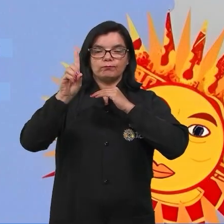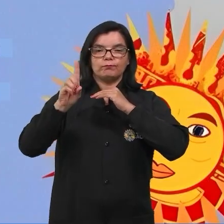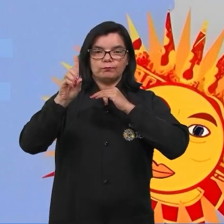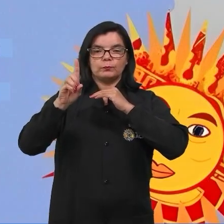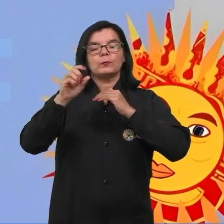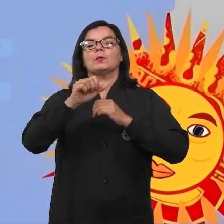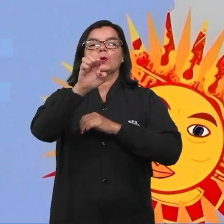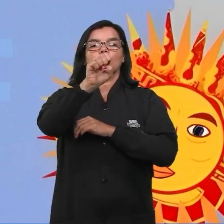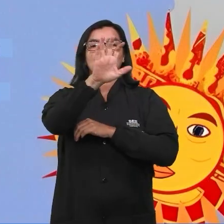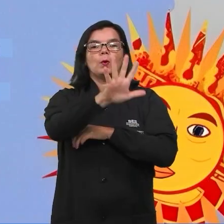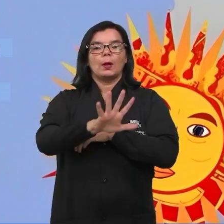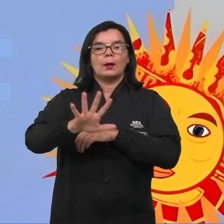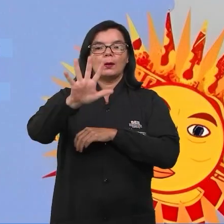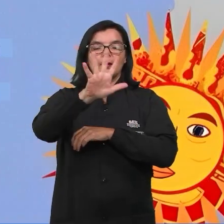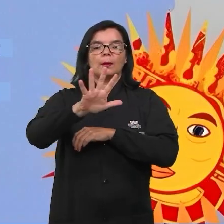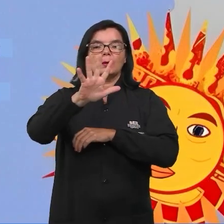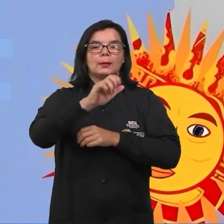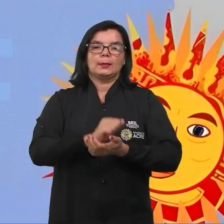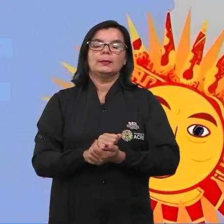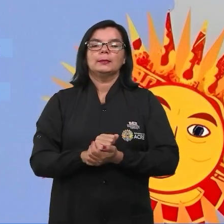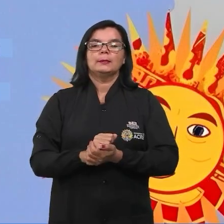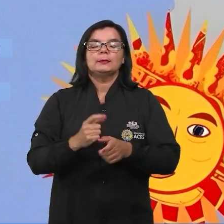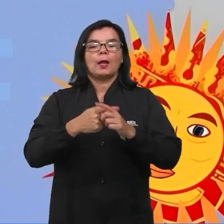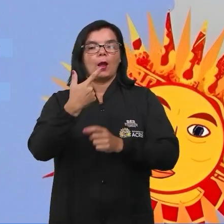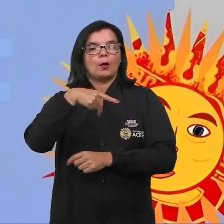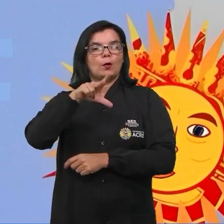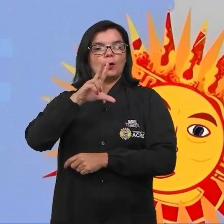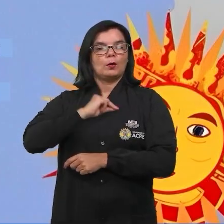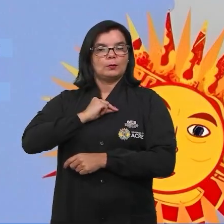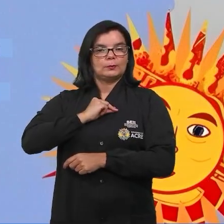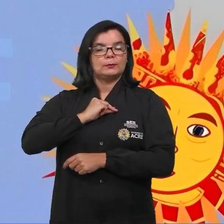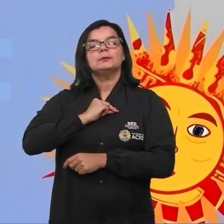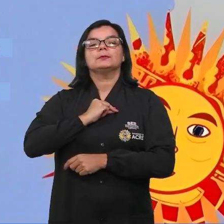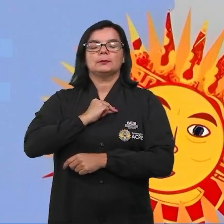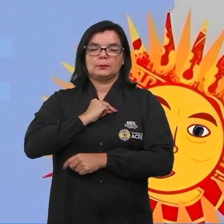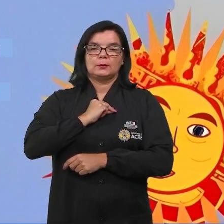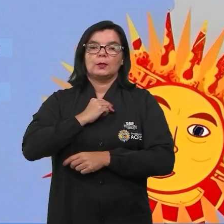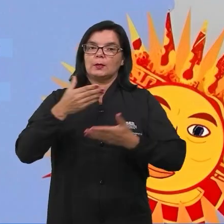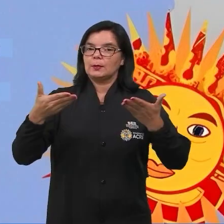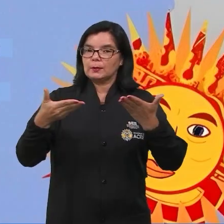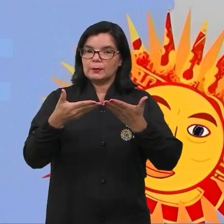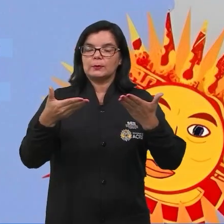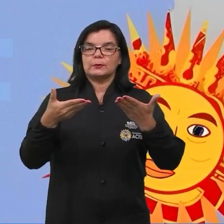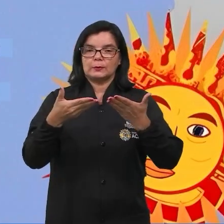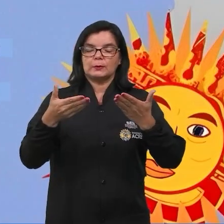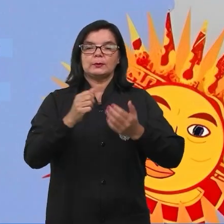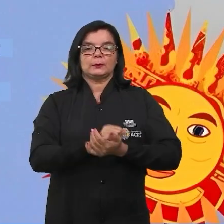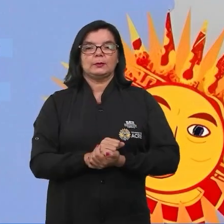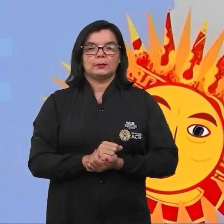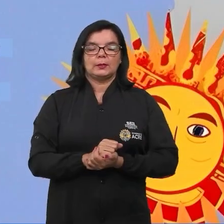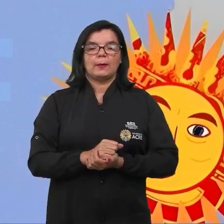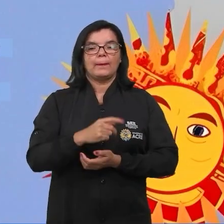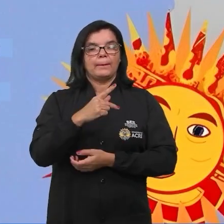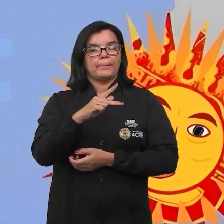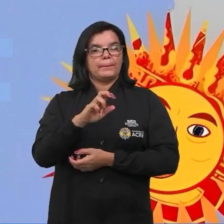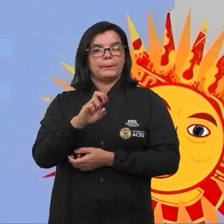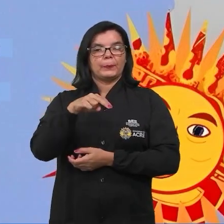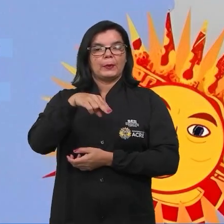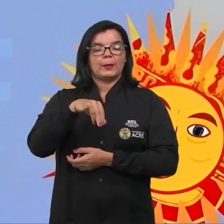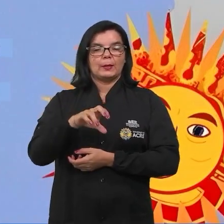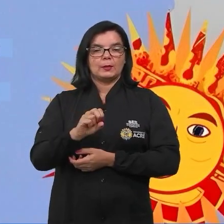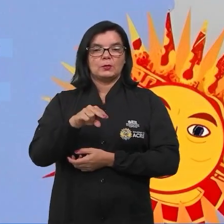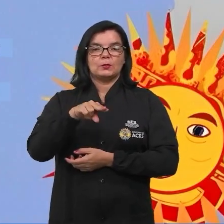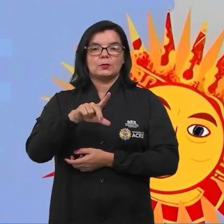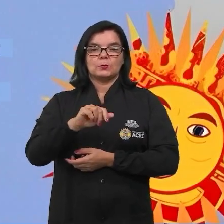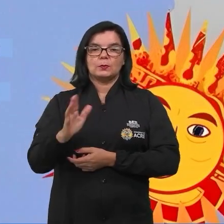continente europeu, a Espanha, que é hoje, né, a antiga Península Ibérica, que nós